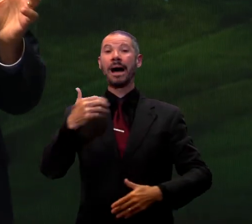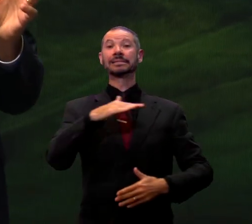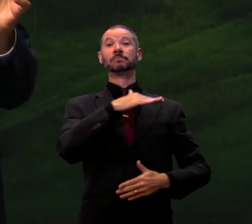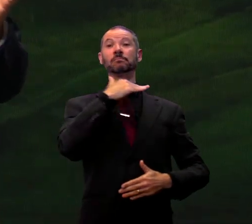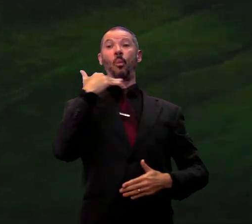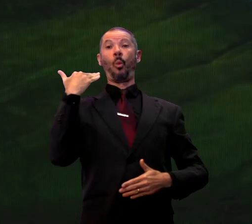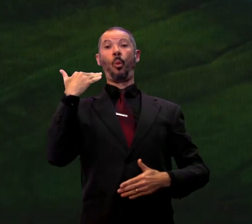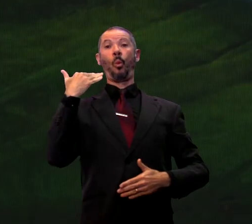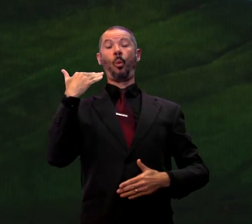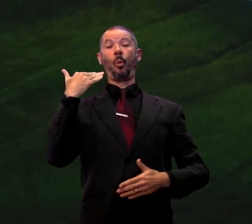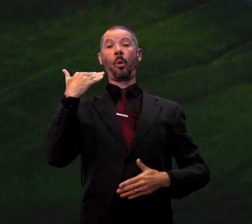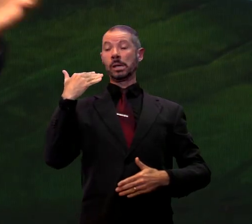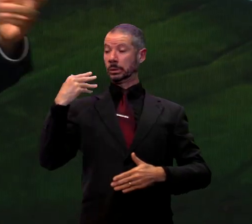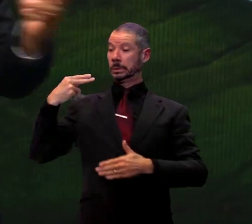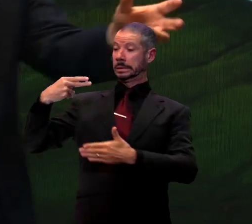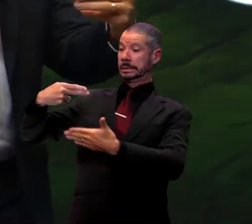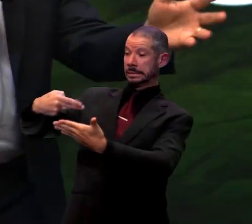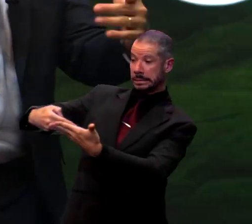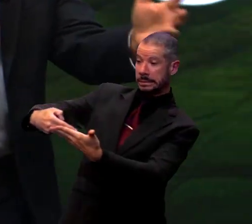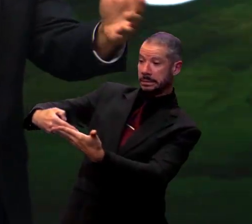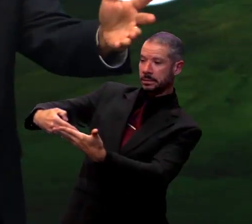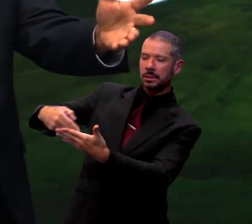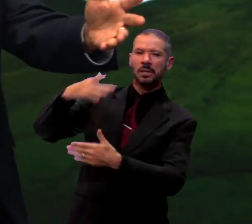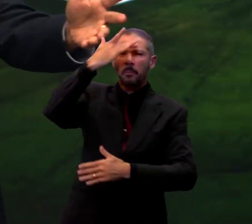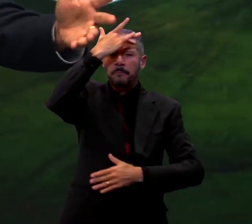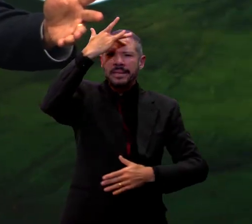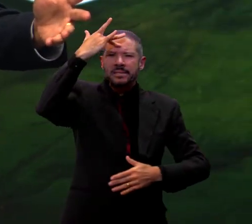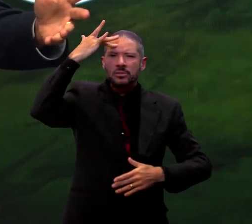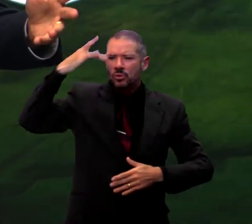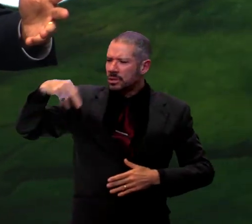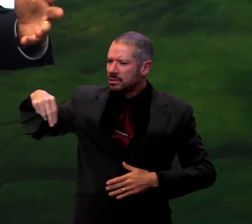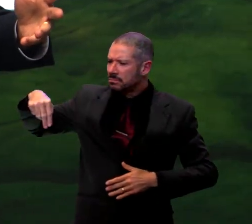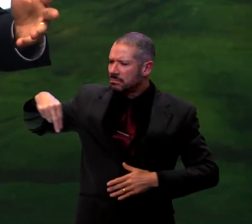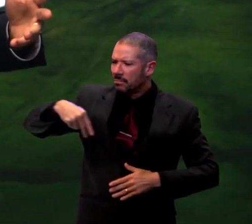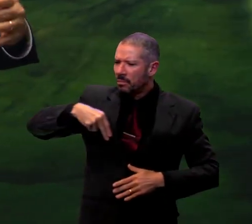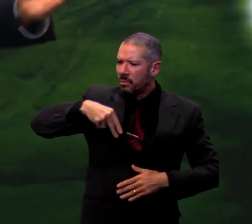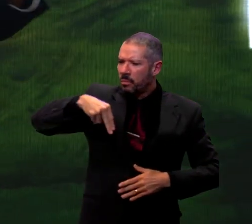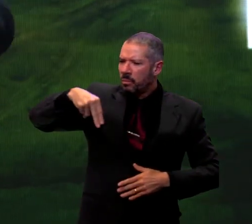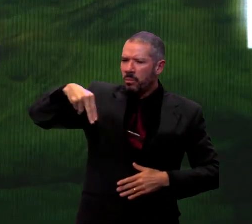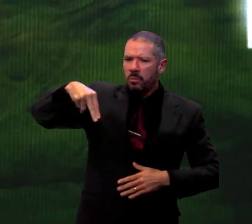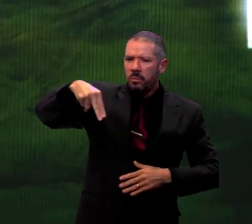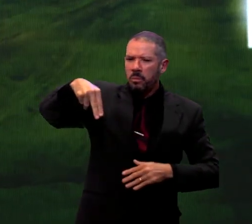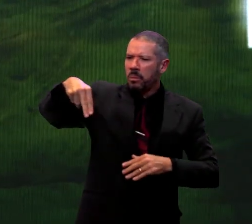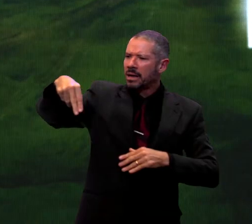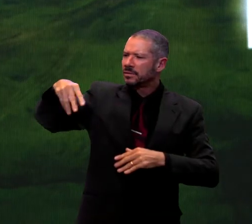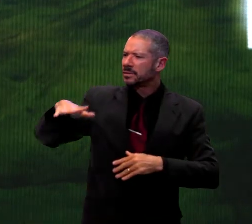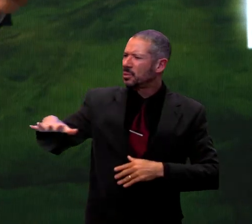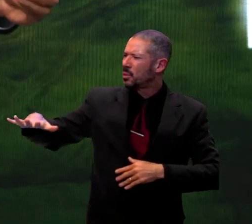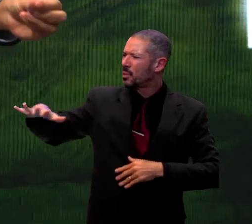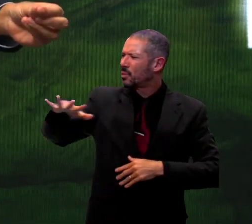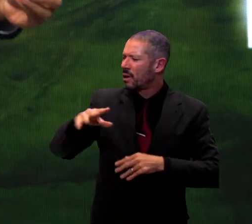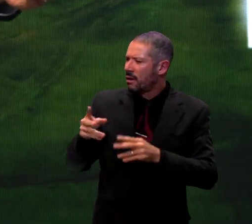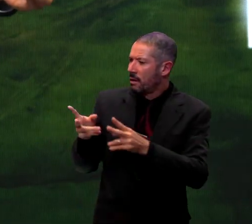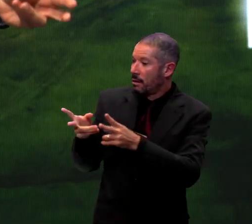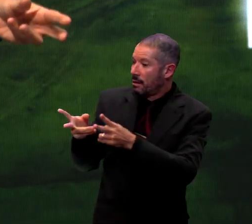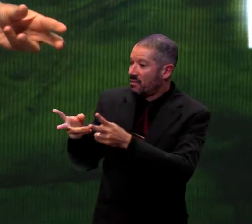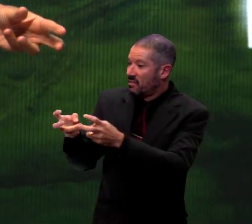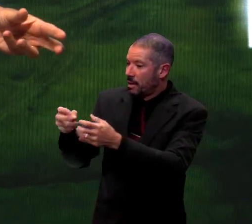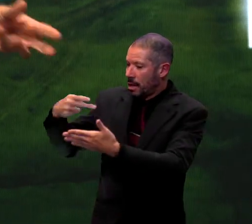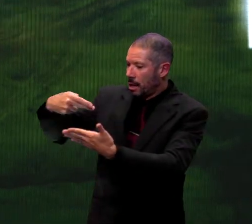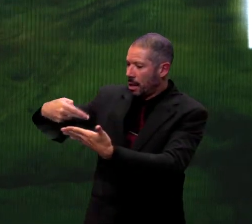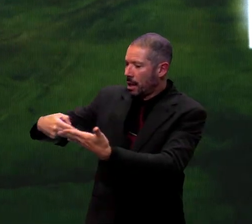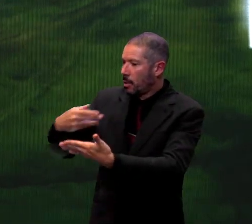então, pessoas passam por aquele lugar, veem aquele